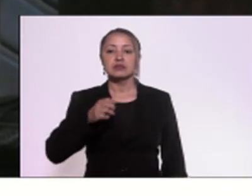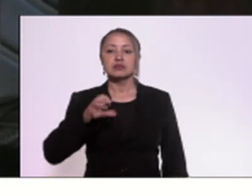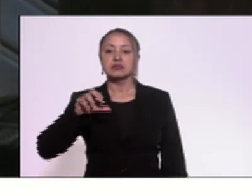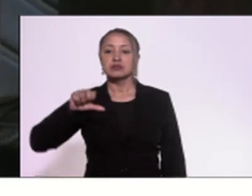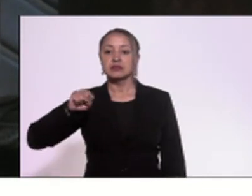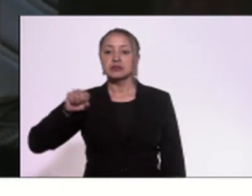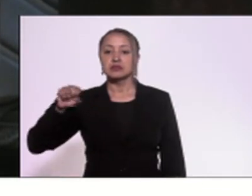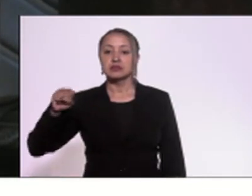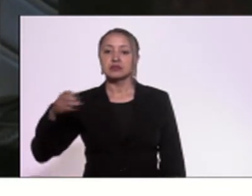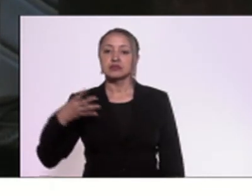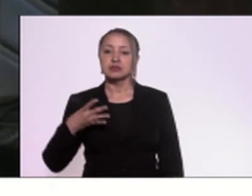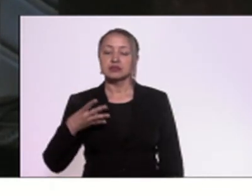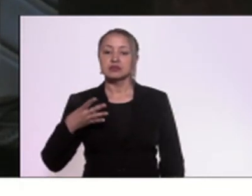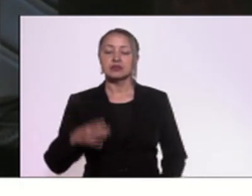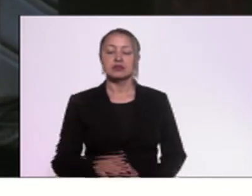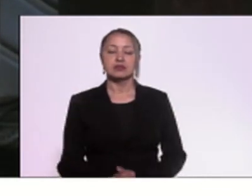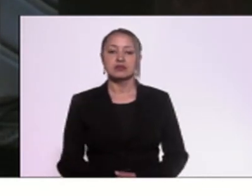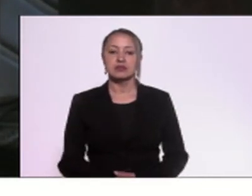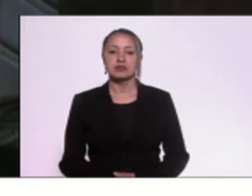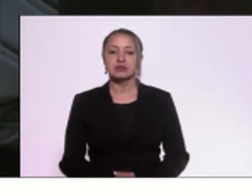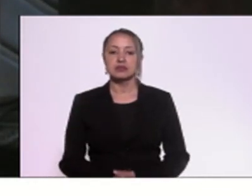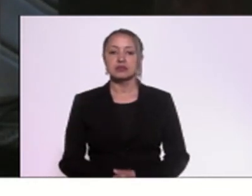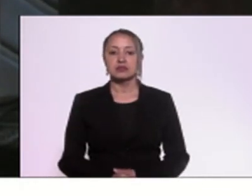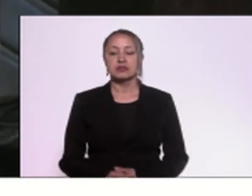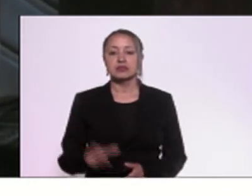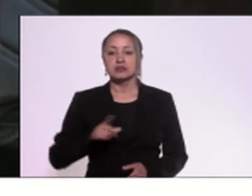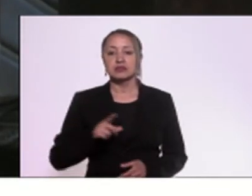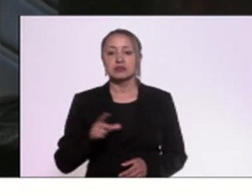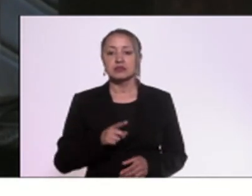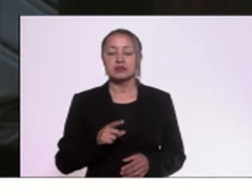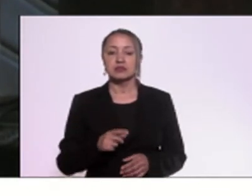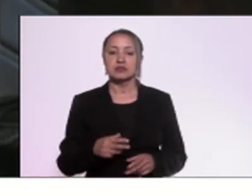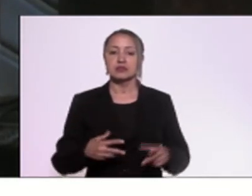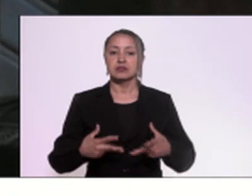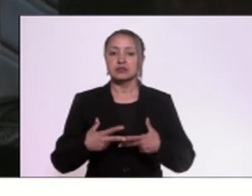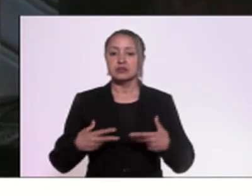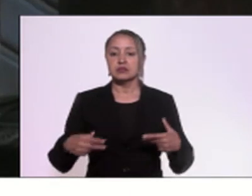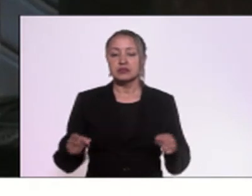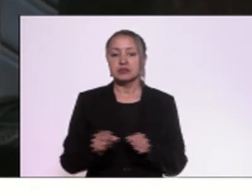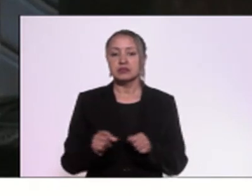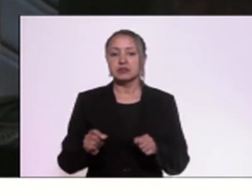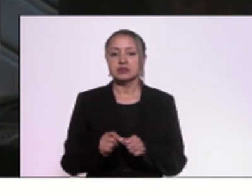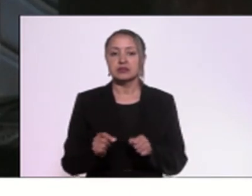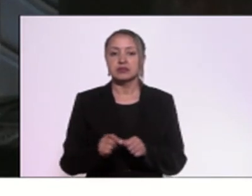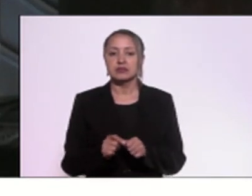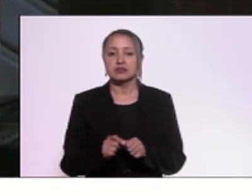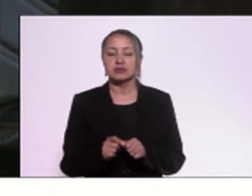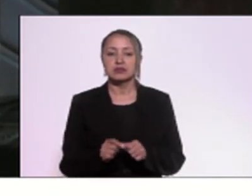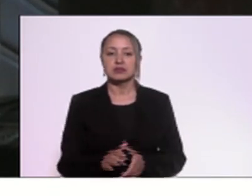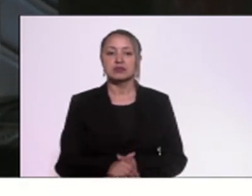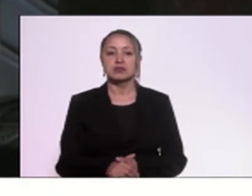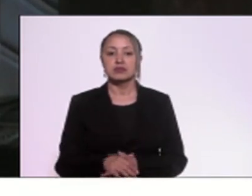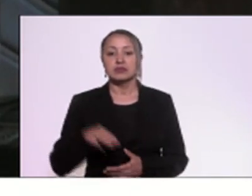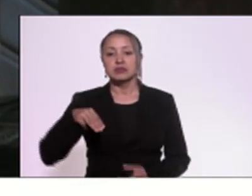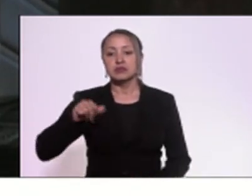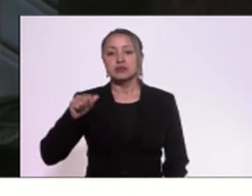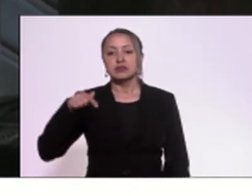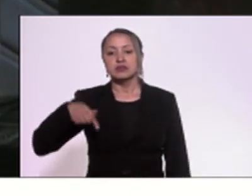um dinheirinho. O Siciliano também está tentando com a Funarge mais um dinheirinho para